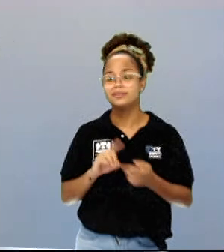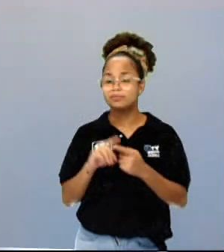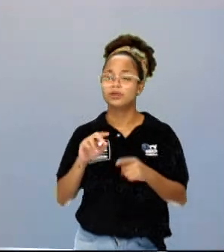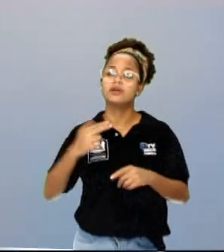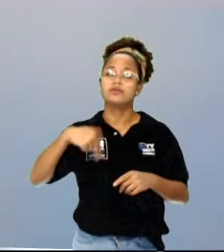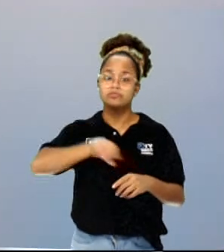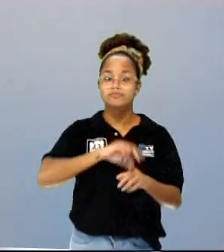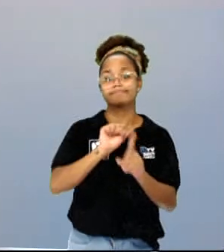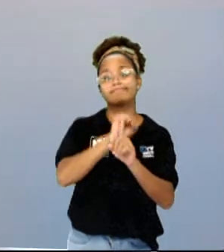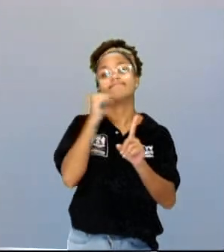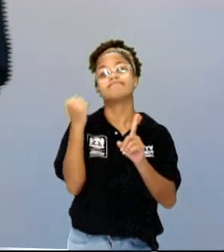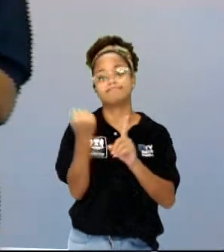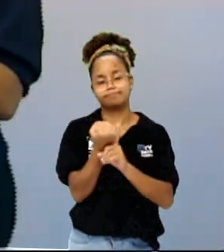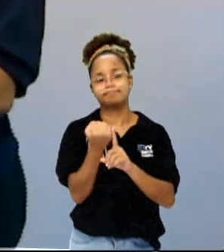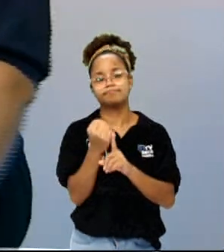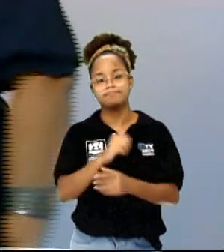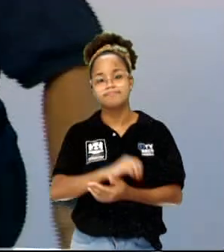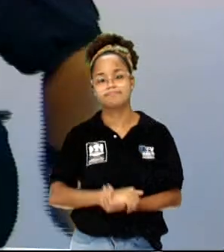sociedade.